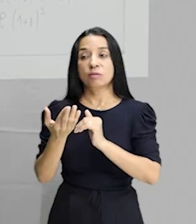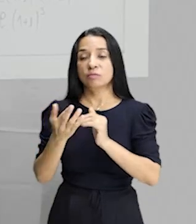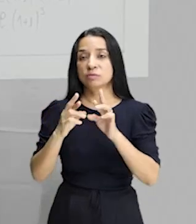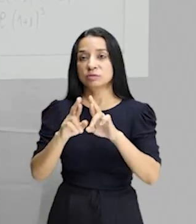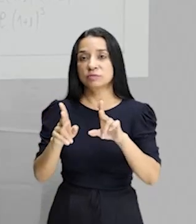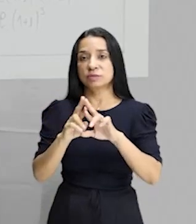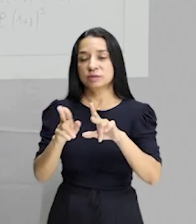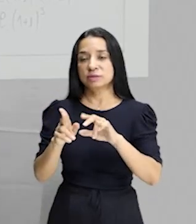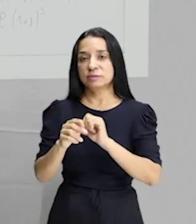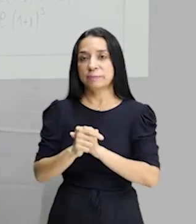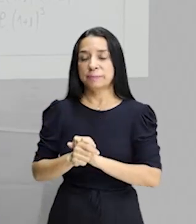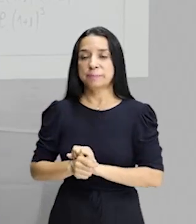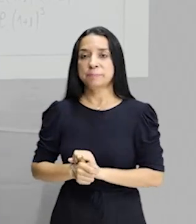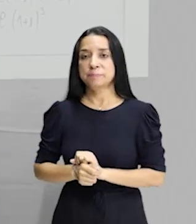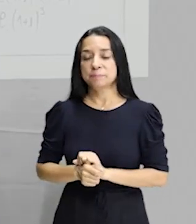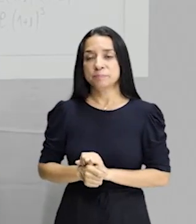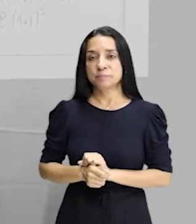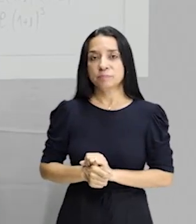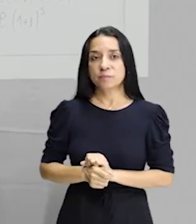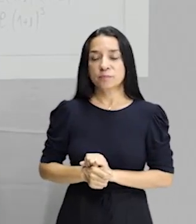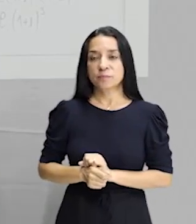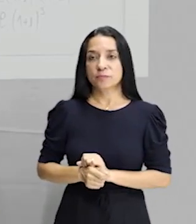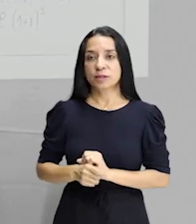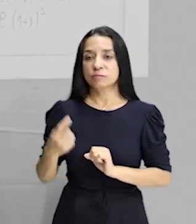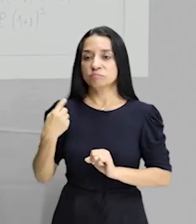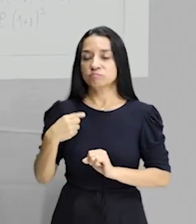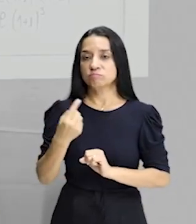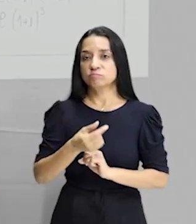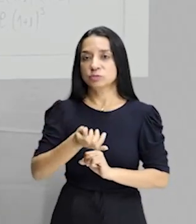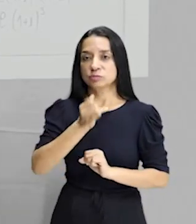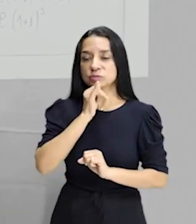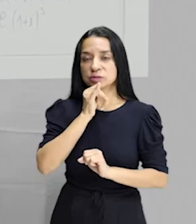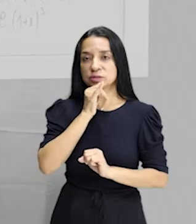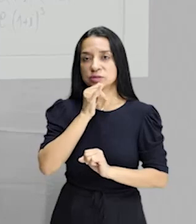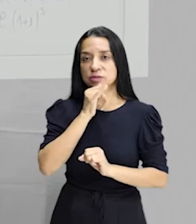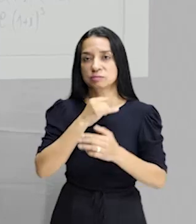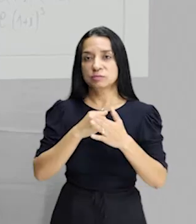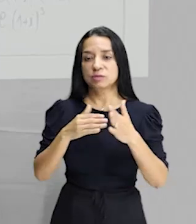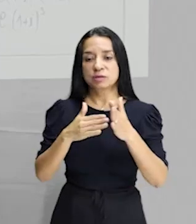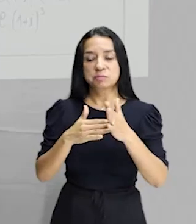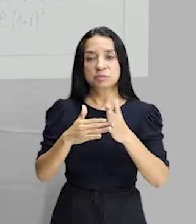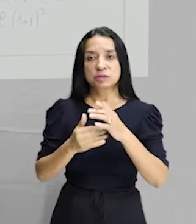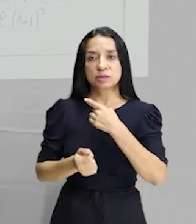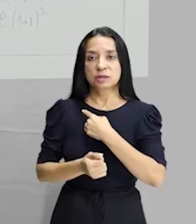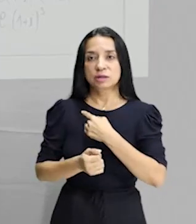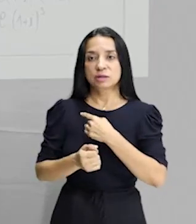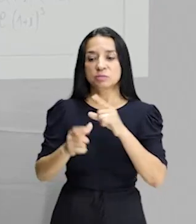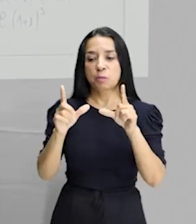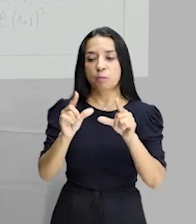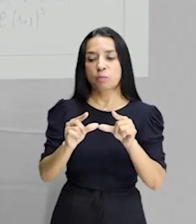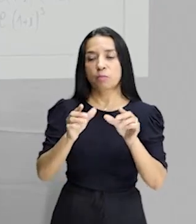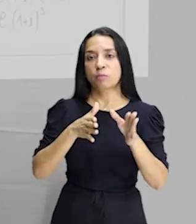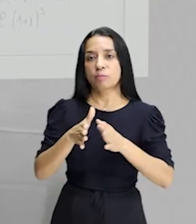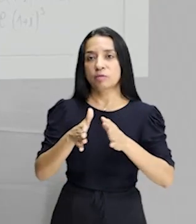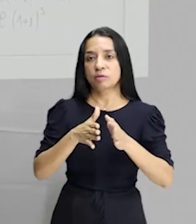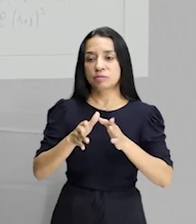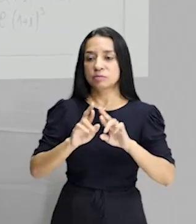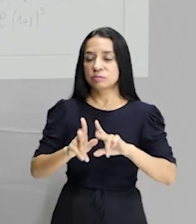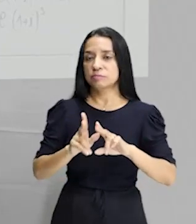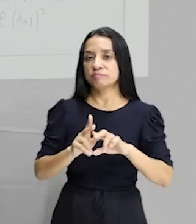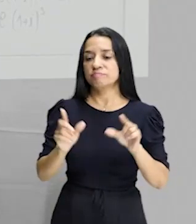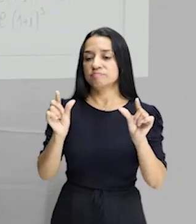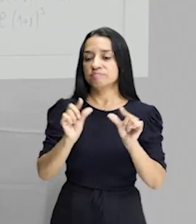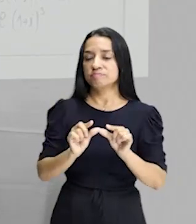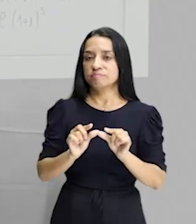grande tá quando nosso exemplo como a gente tem limitado para fazer só em poucos períodos é uma diferença pequena